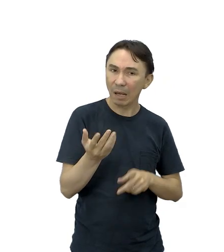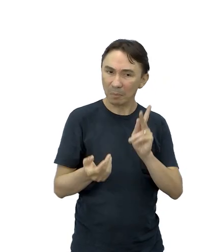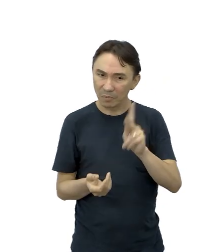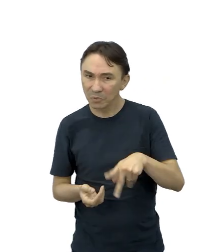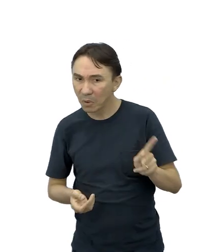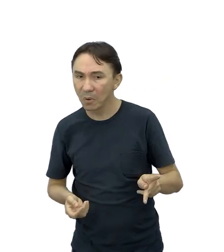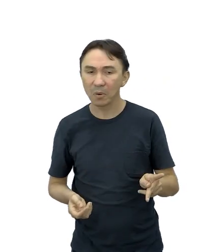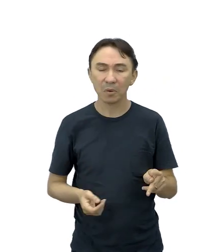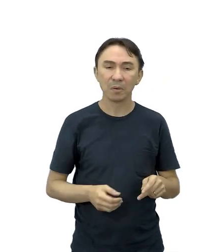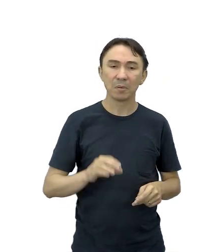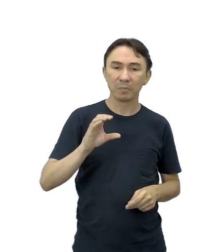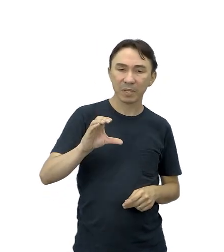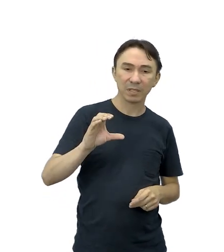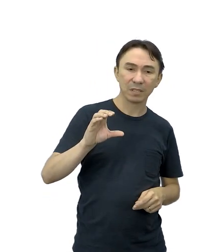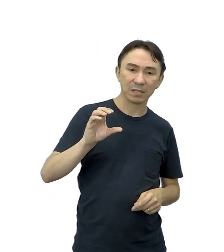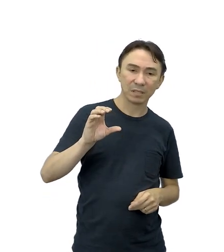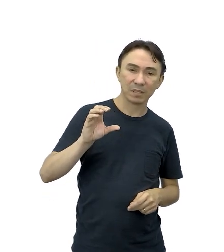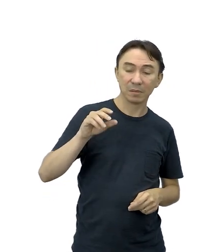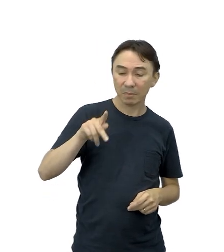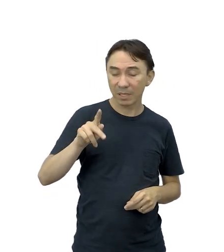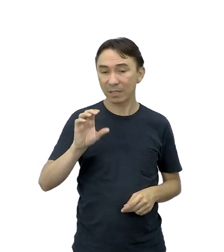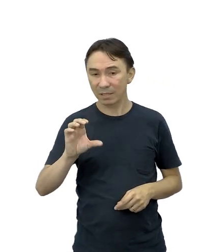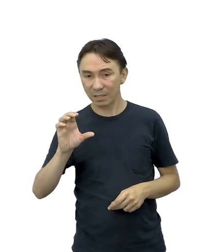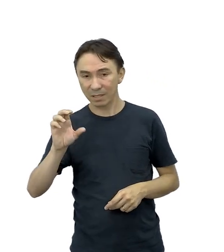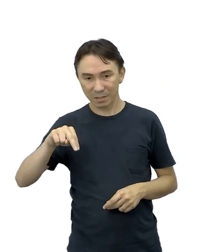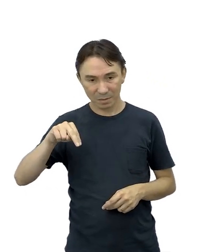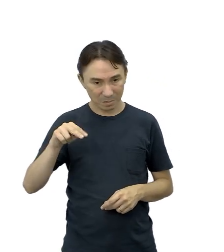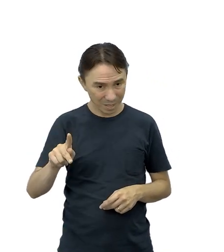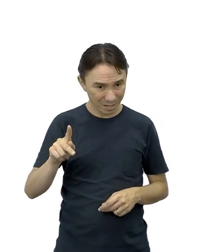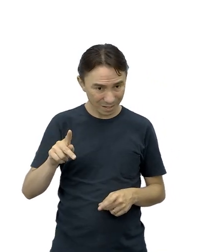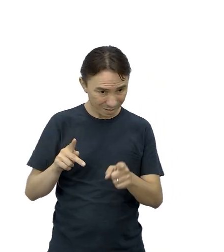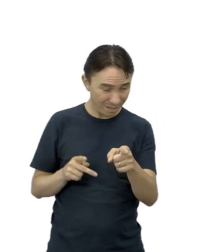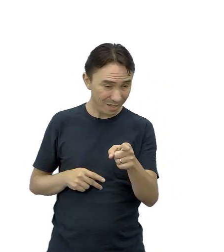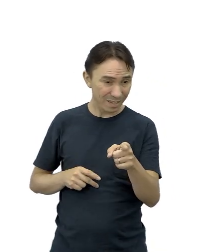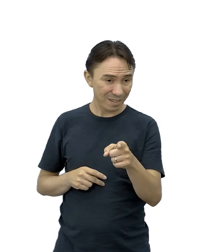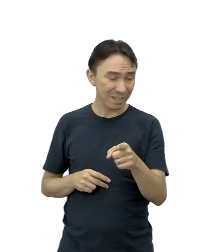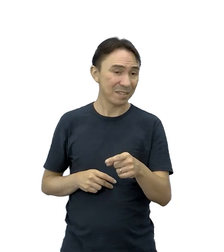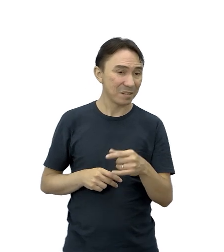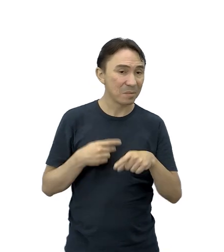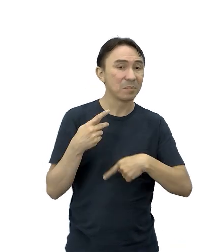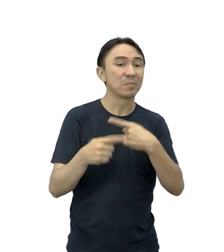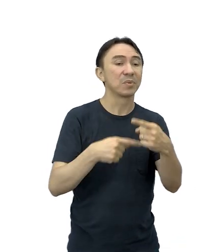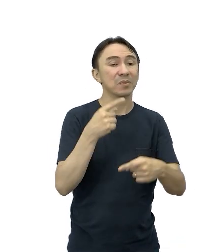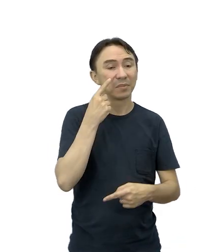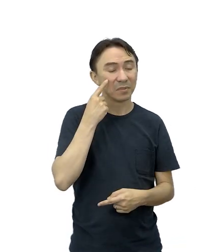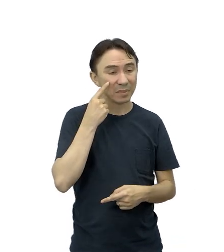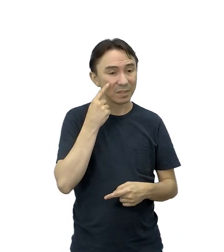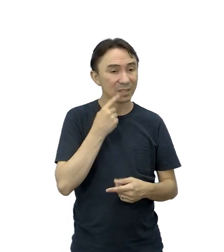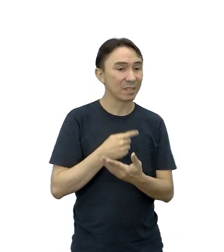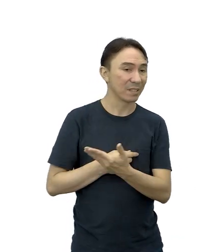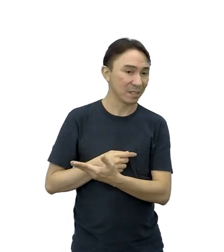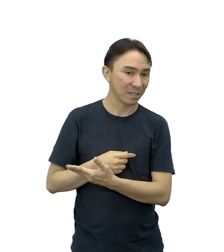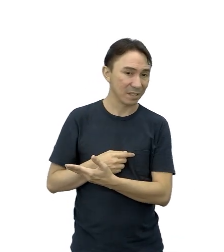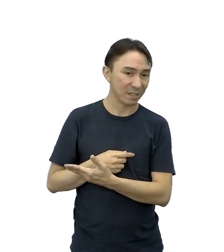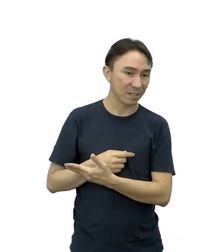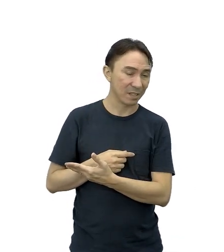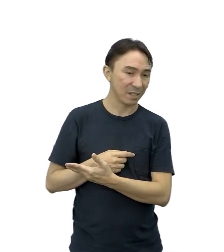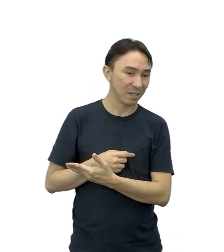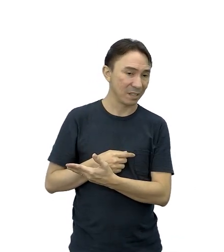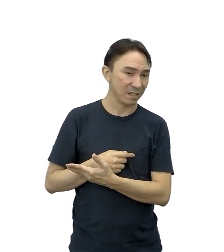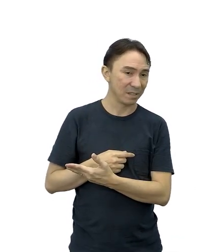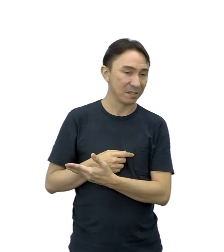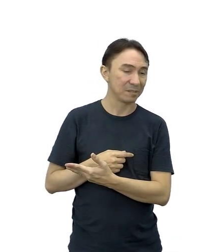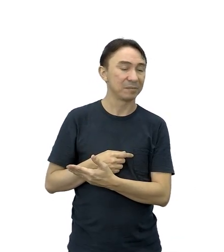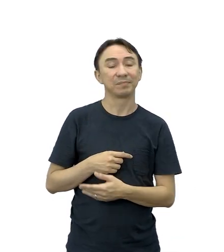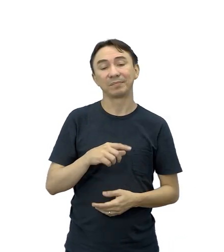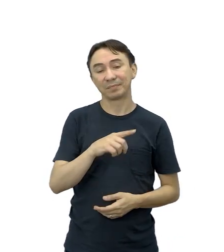uns cards, onde esses cards também são muito importantes, vocês observarem, vou dar uma retomadinha rápida aqui, né? Então, vocês